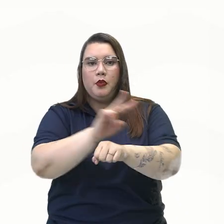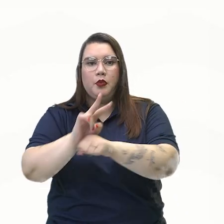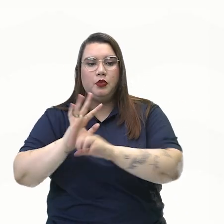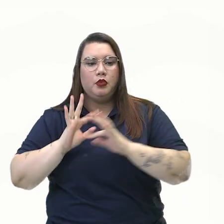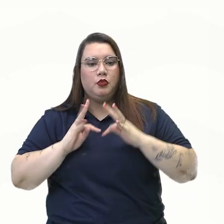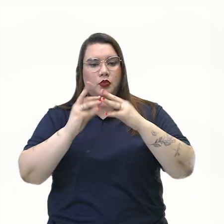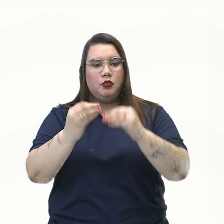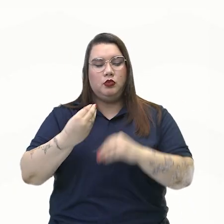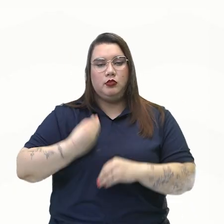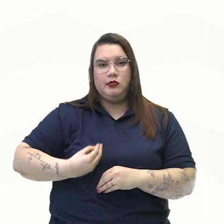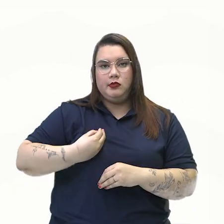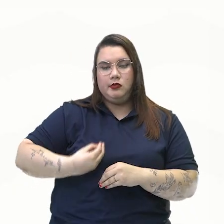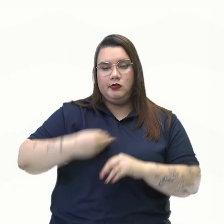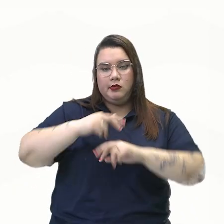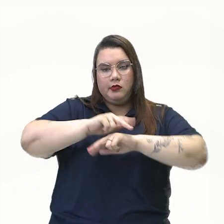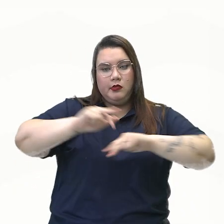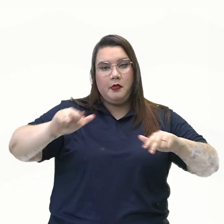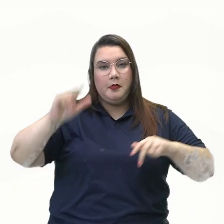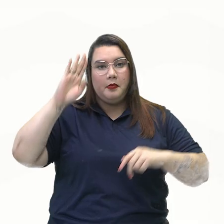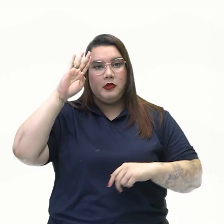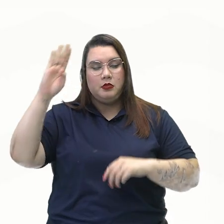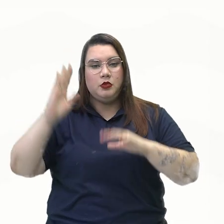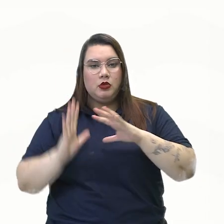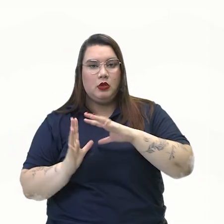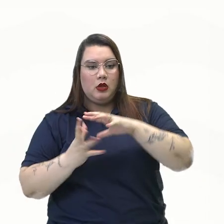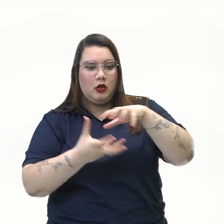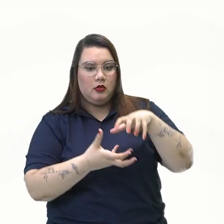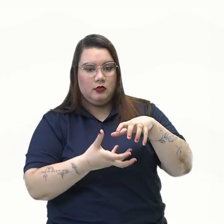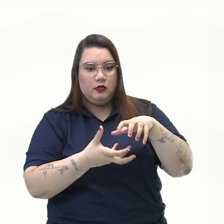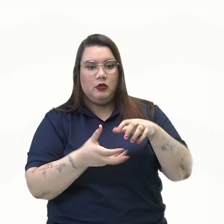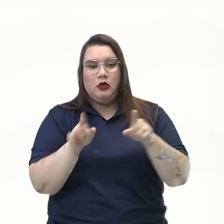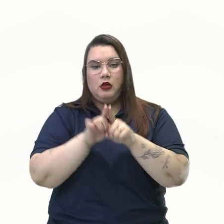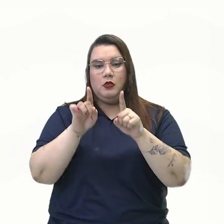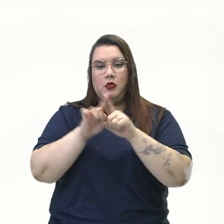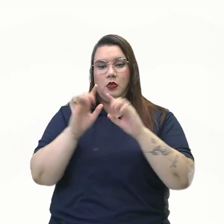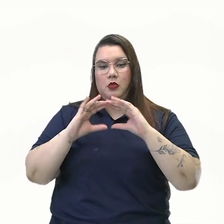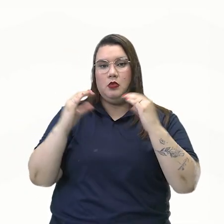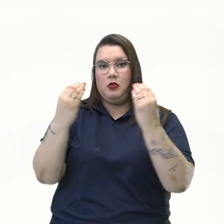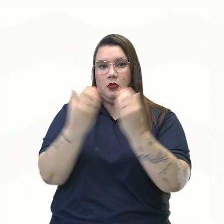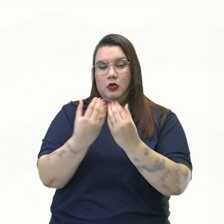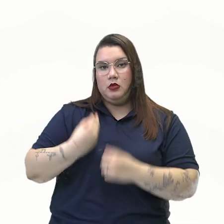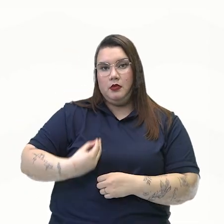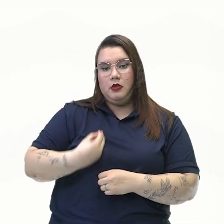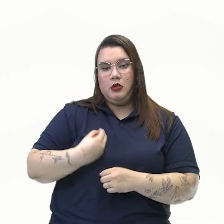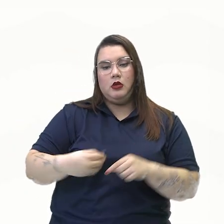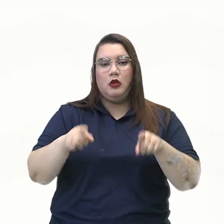sustentam todos os seres, especialmente a terra viva, a